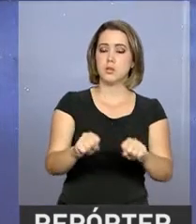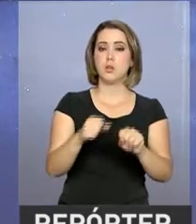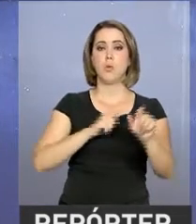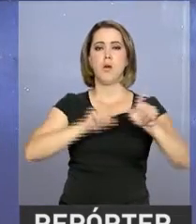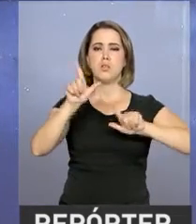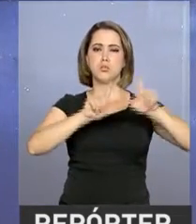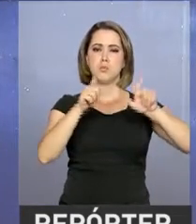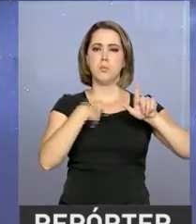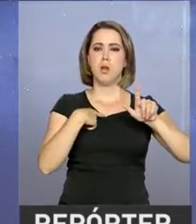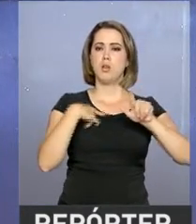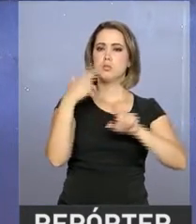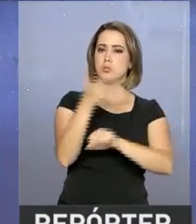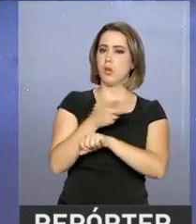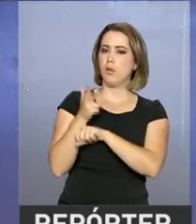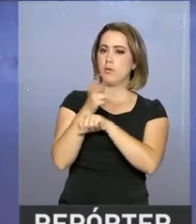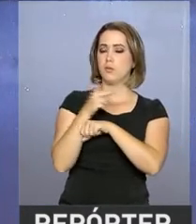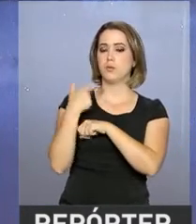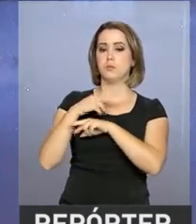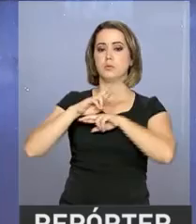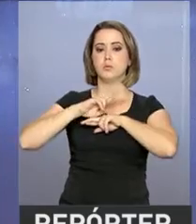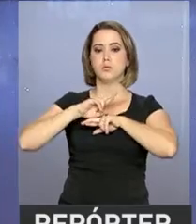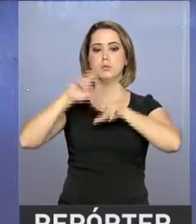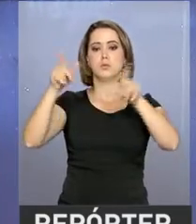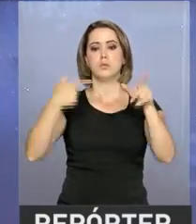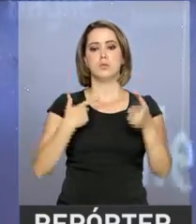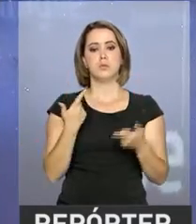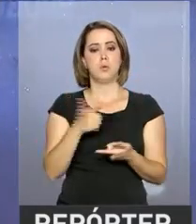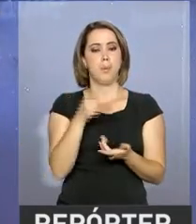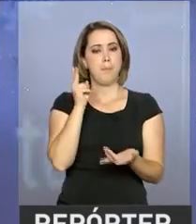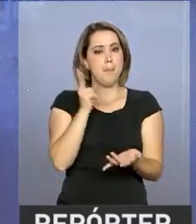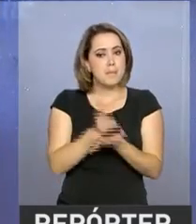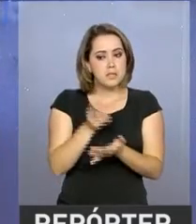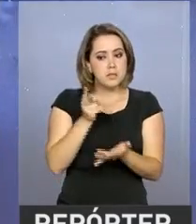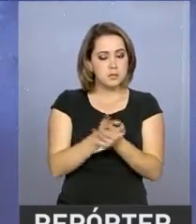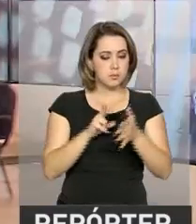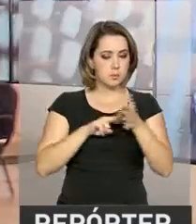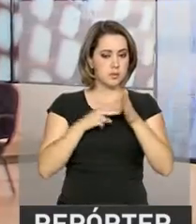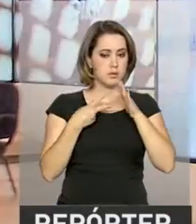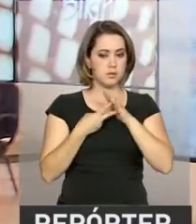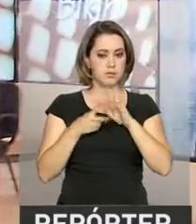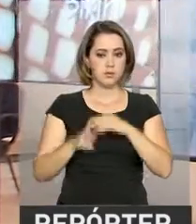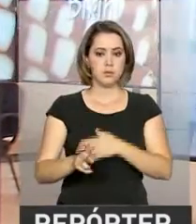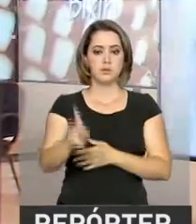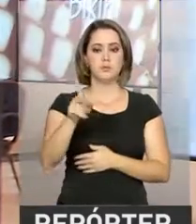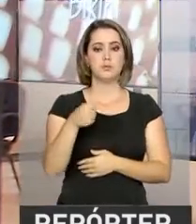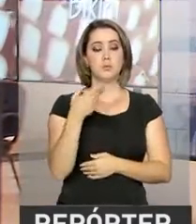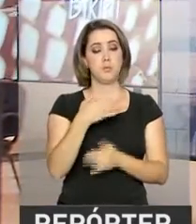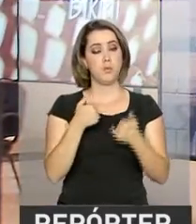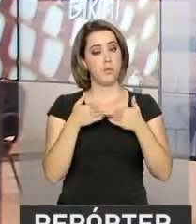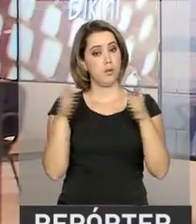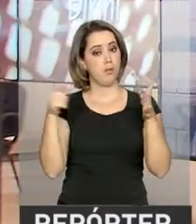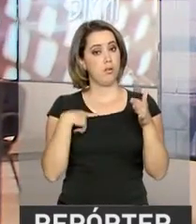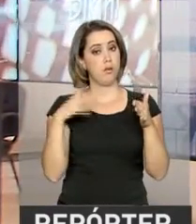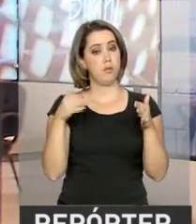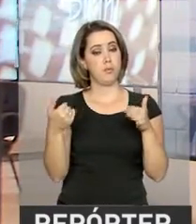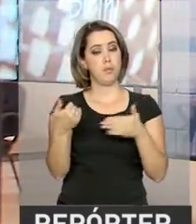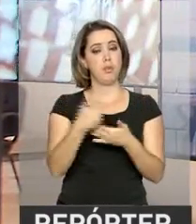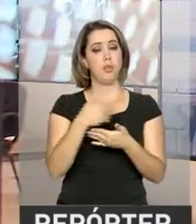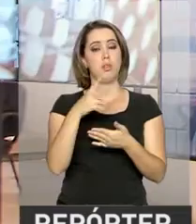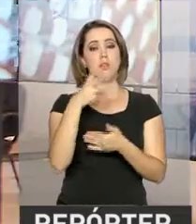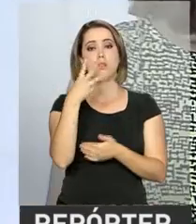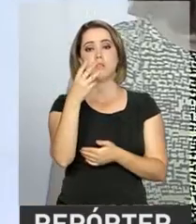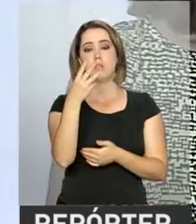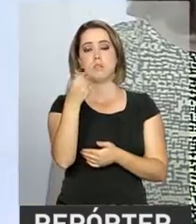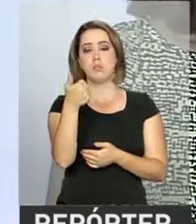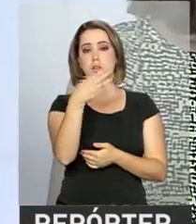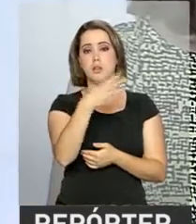São palavras que aparecem em diferentes línguas, mas não perdem o sentido original. A exposição está aberta ao público até o dia 13 de